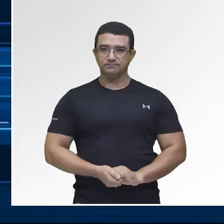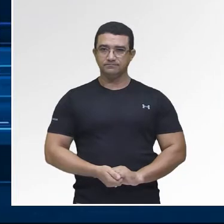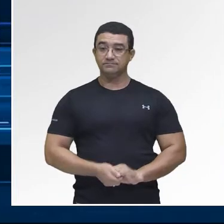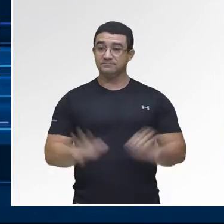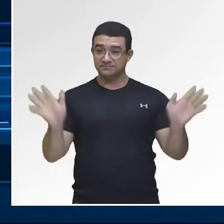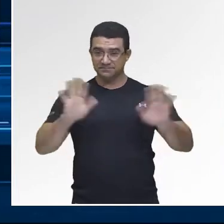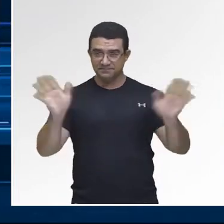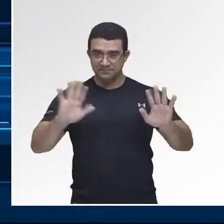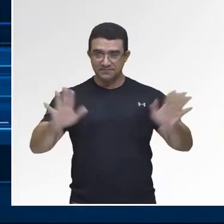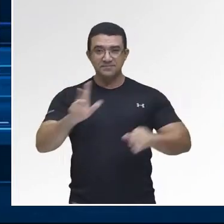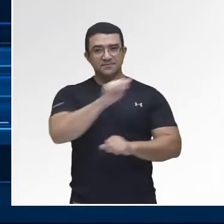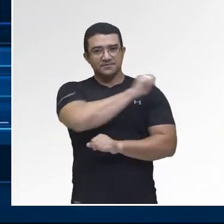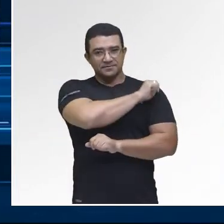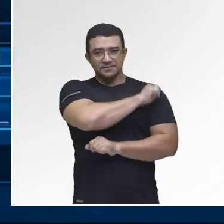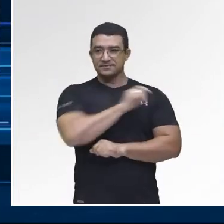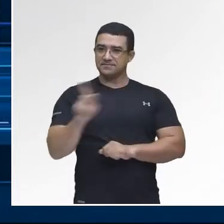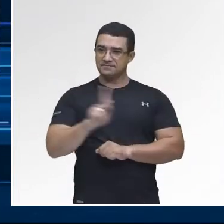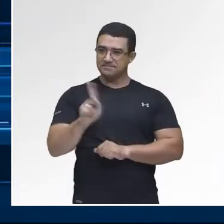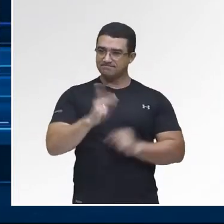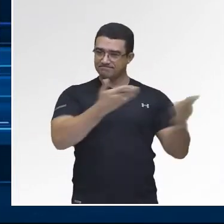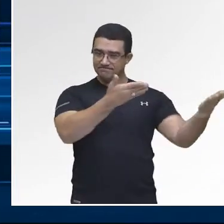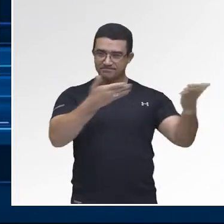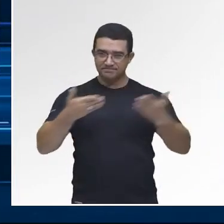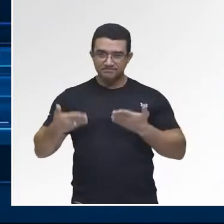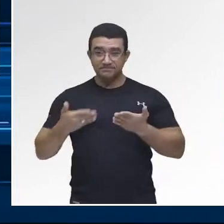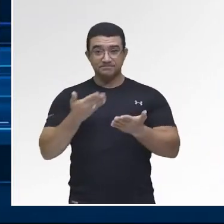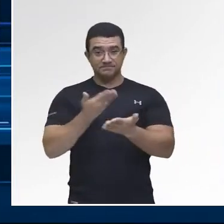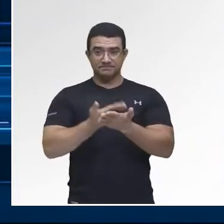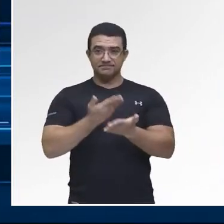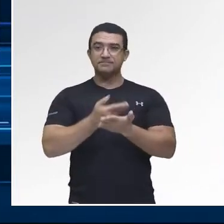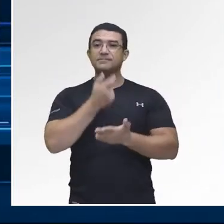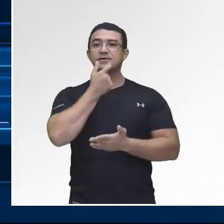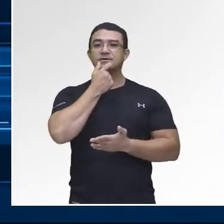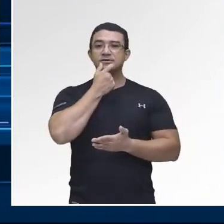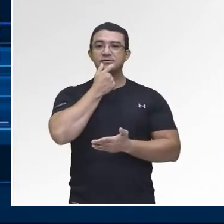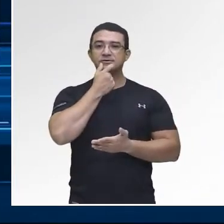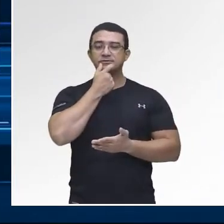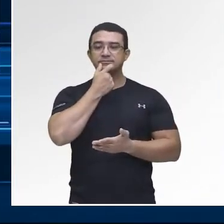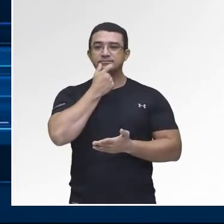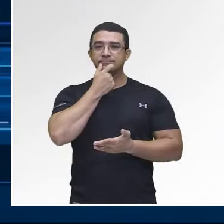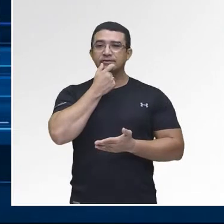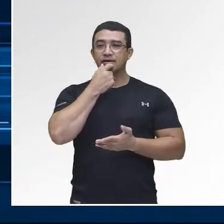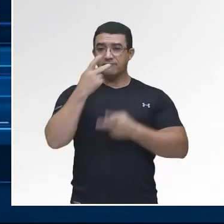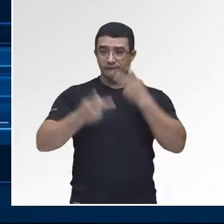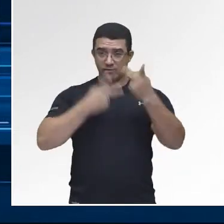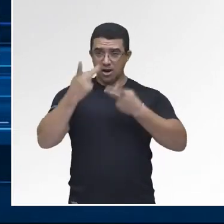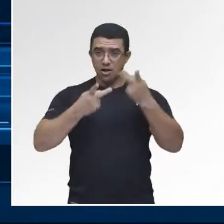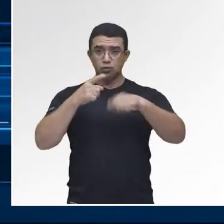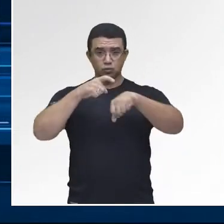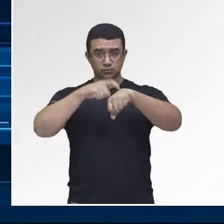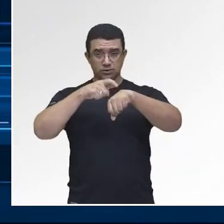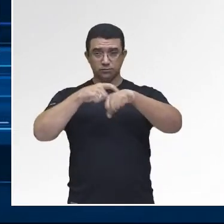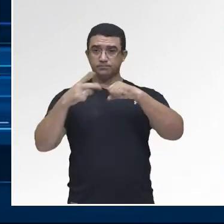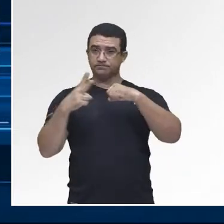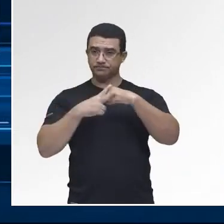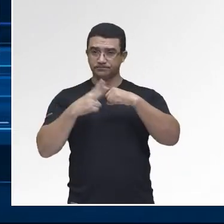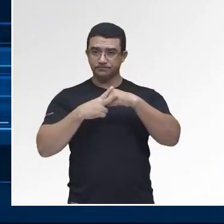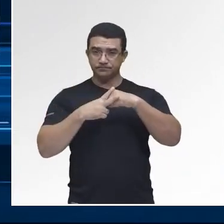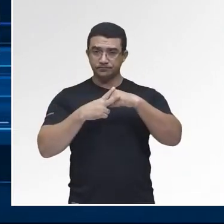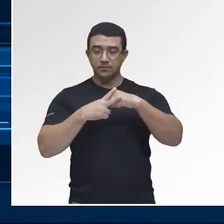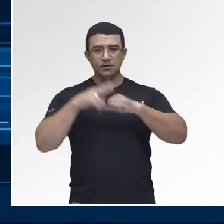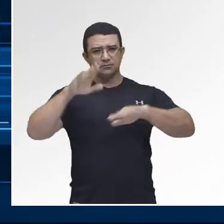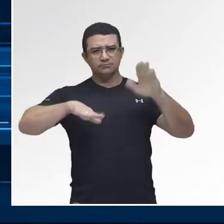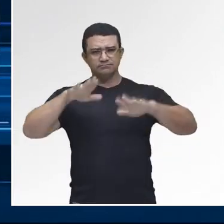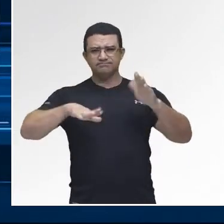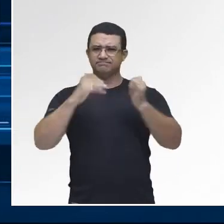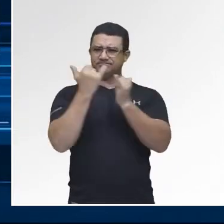Hello, dear students, teachers, welcome. Bem-vindo aí à nossa aula de língua inglesa. Estamos falando aí de um tempo verbal que às vezes se parece um